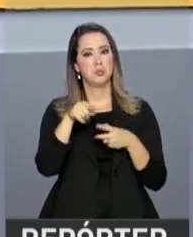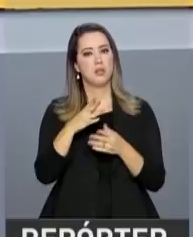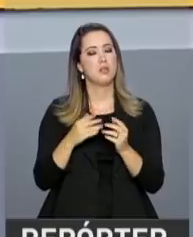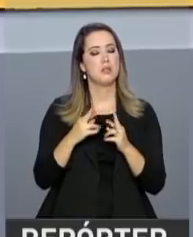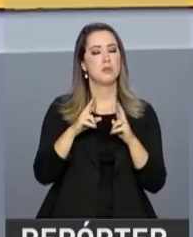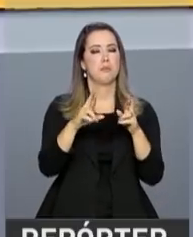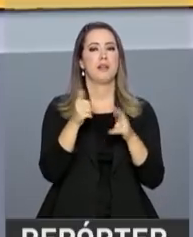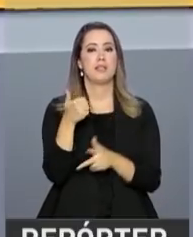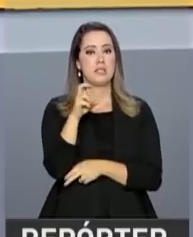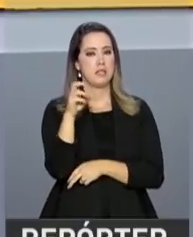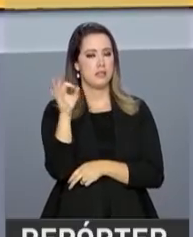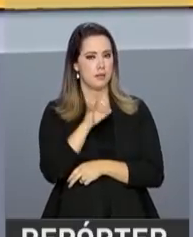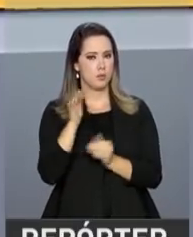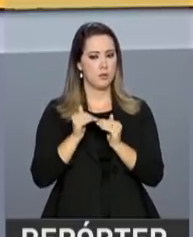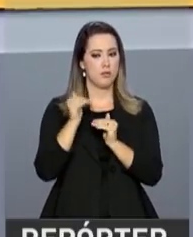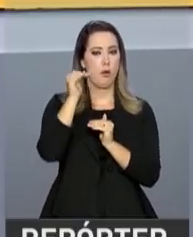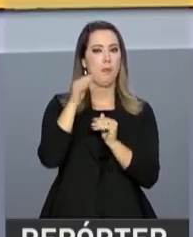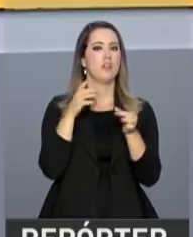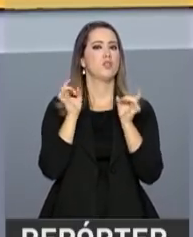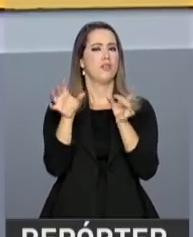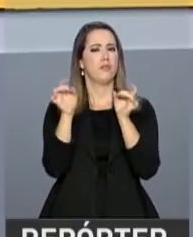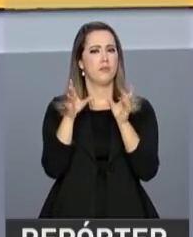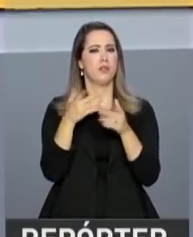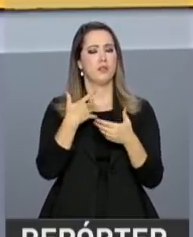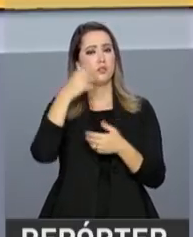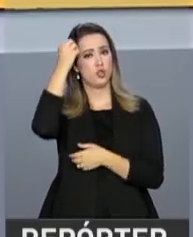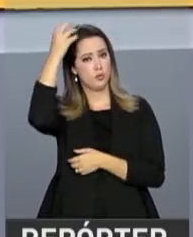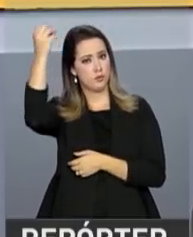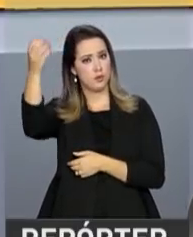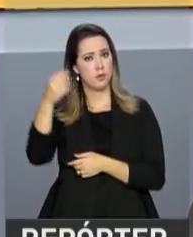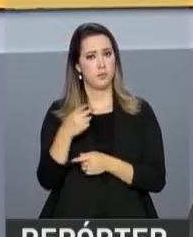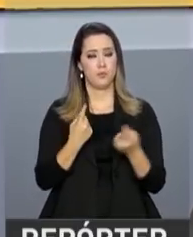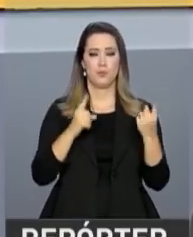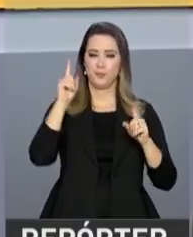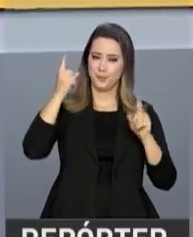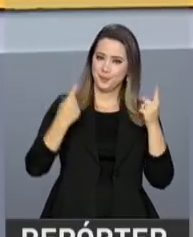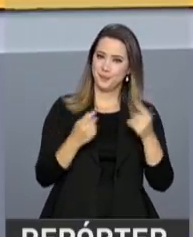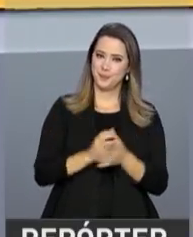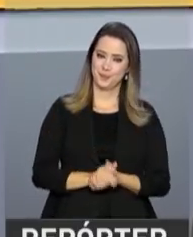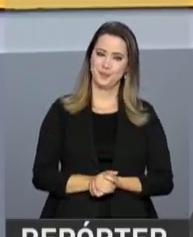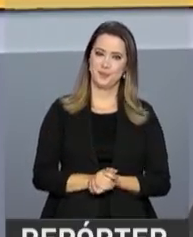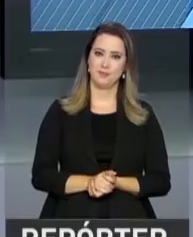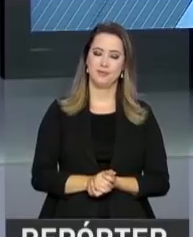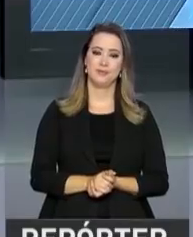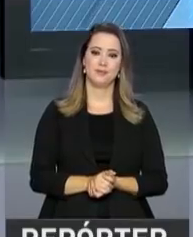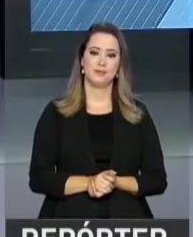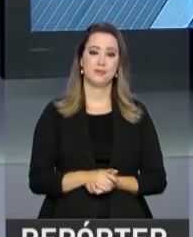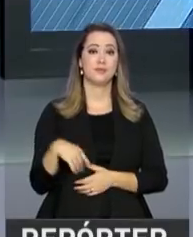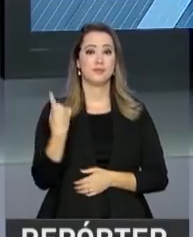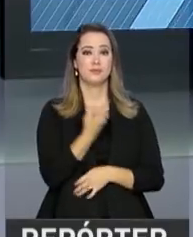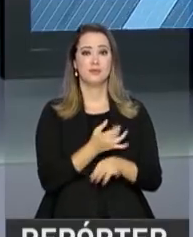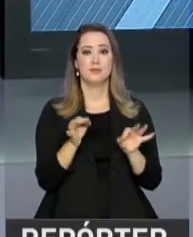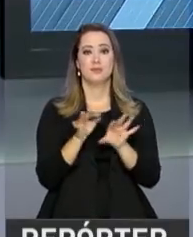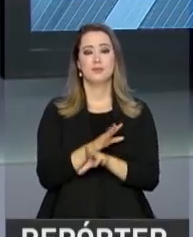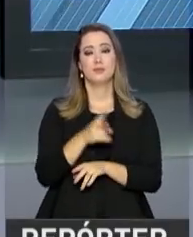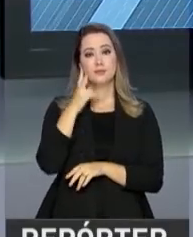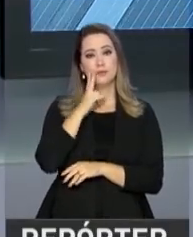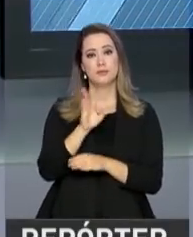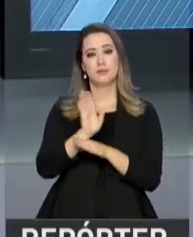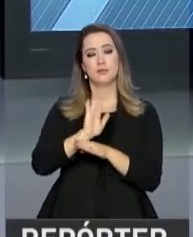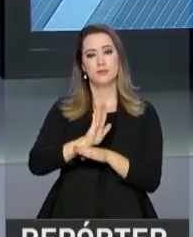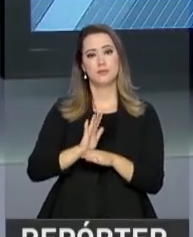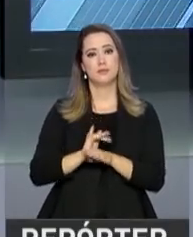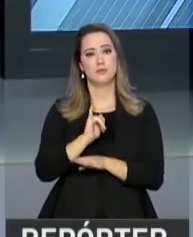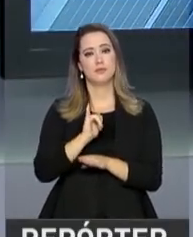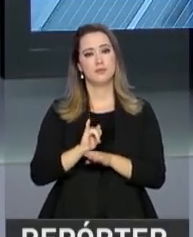15% nas vendas de pacotes de pacotes de viagem durante o carnaval e nós ficamos por aqui você